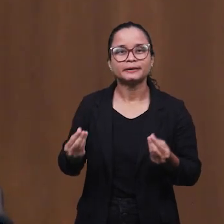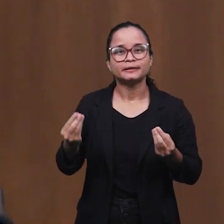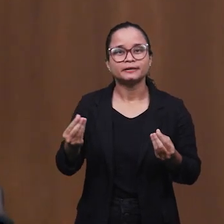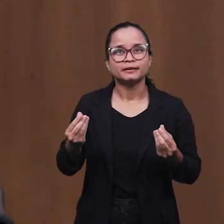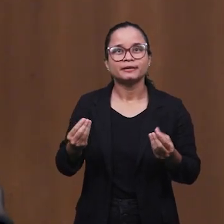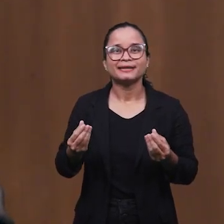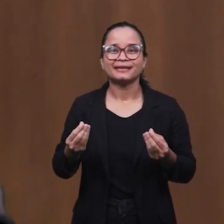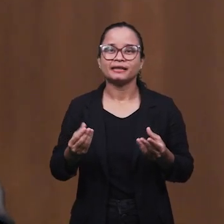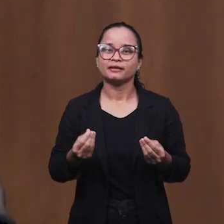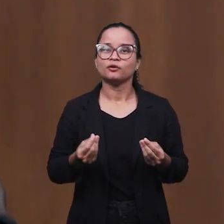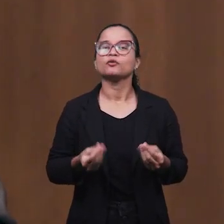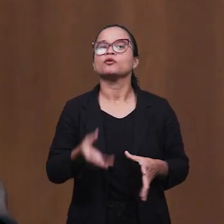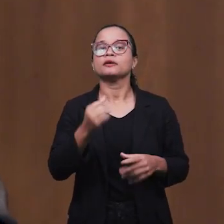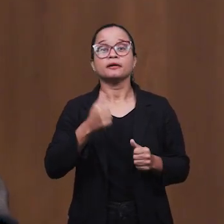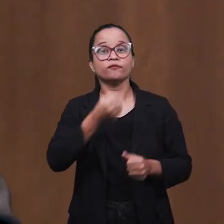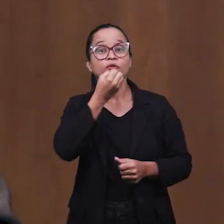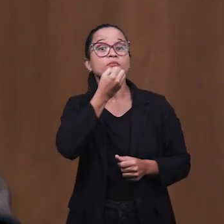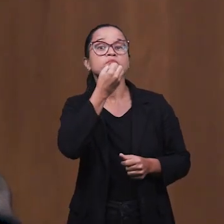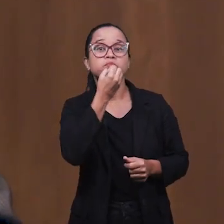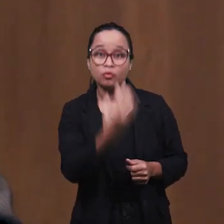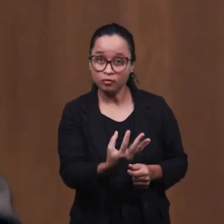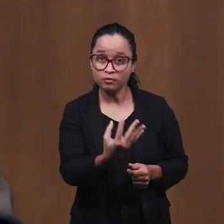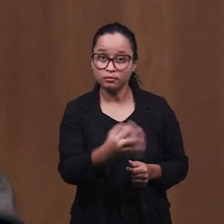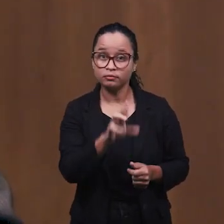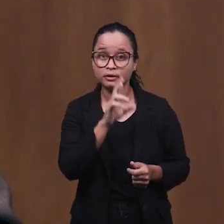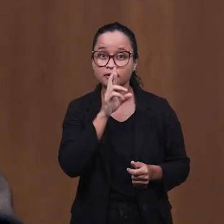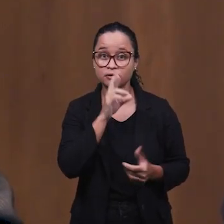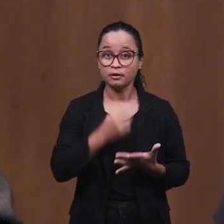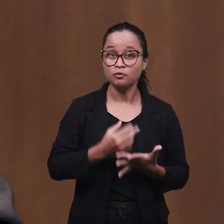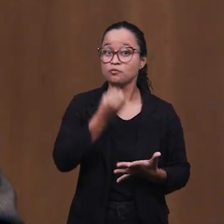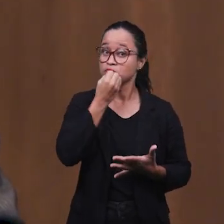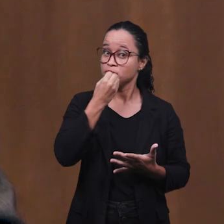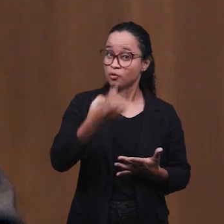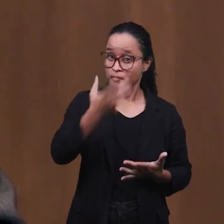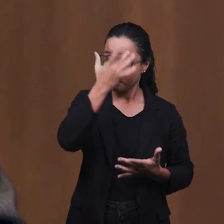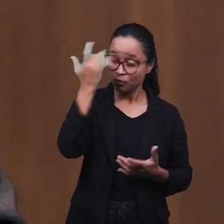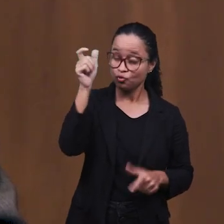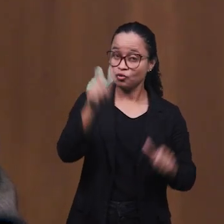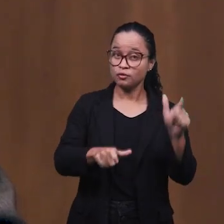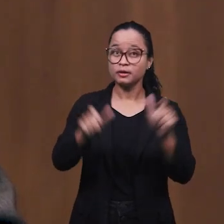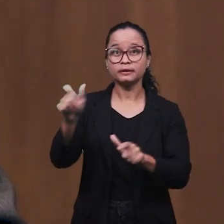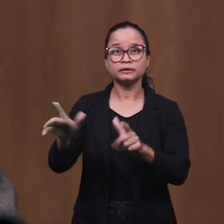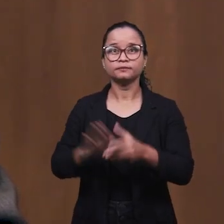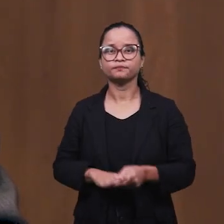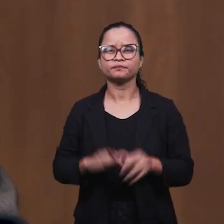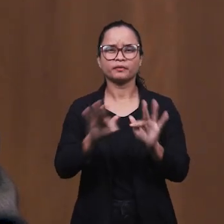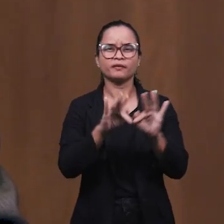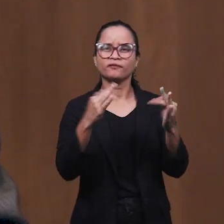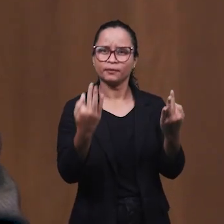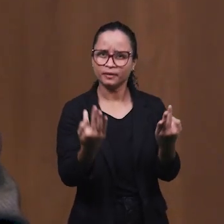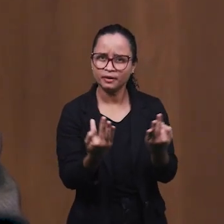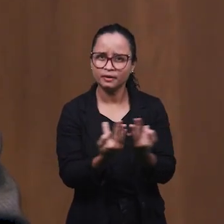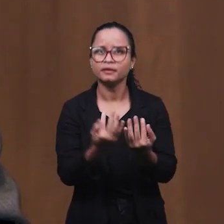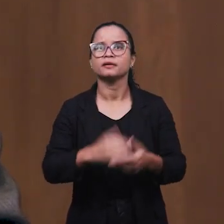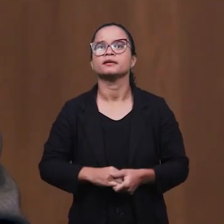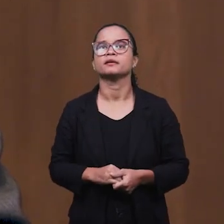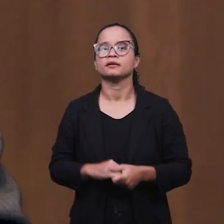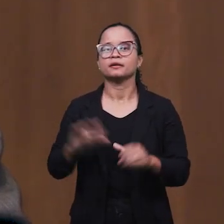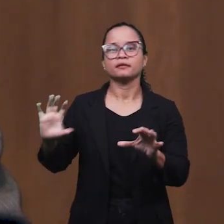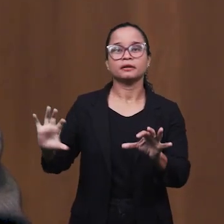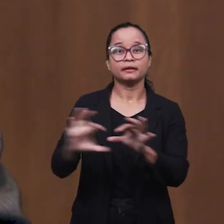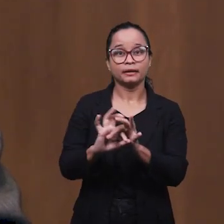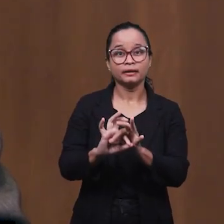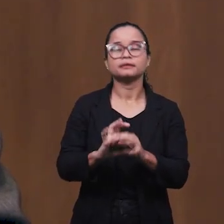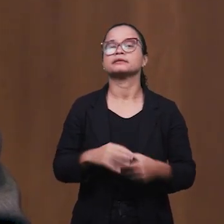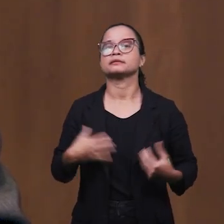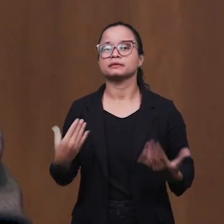uma repercussão muito positiva em todos os sentidos, principalmente pessoas que na família são ligados a eles, a família deles